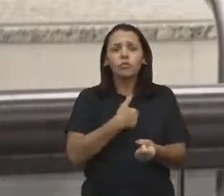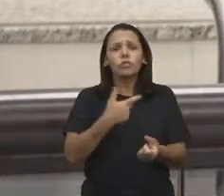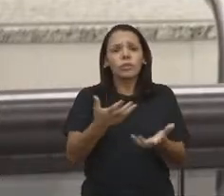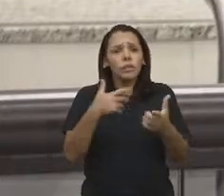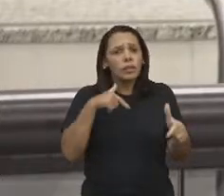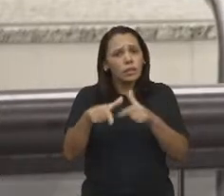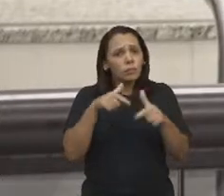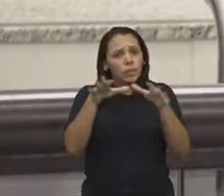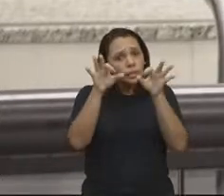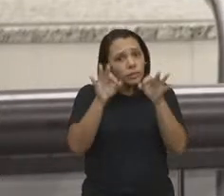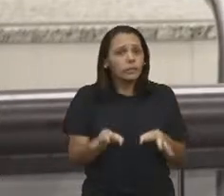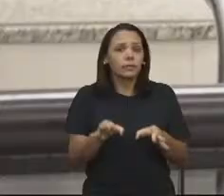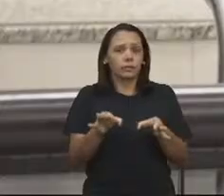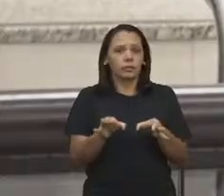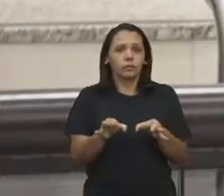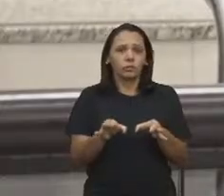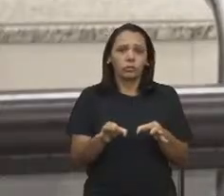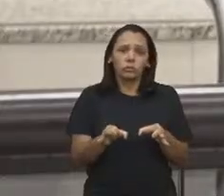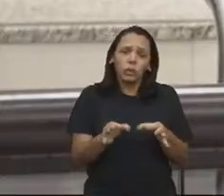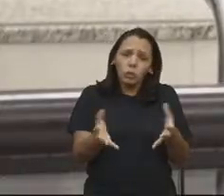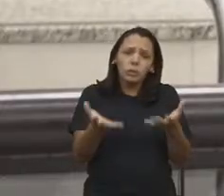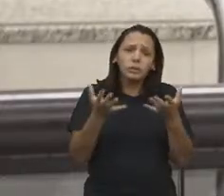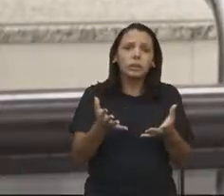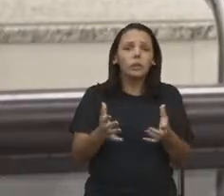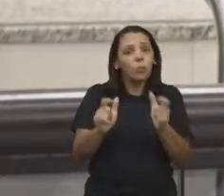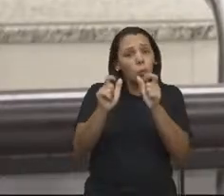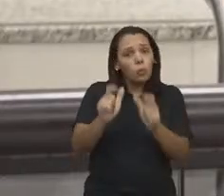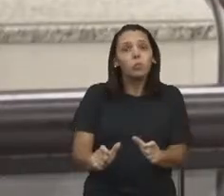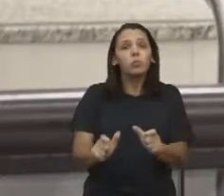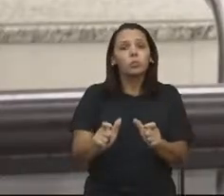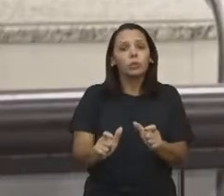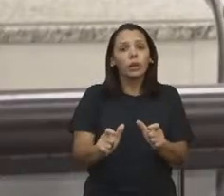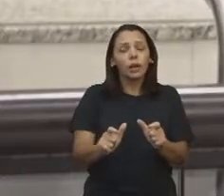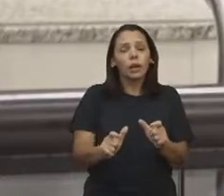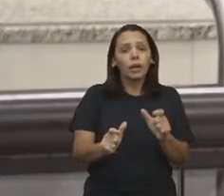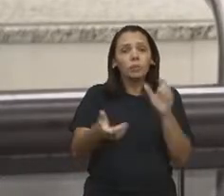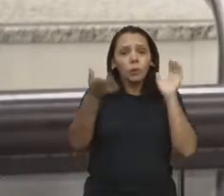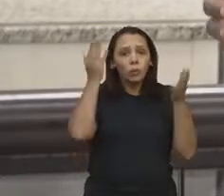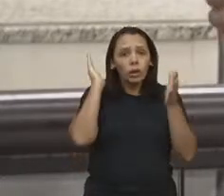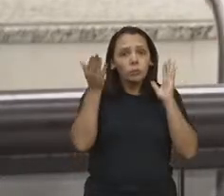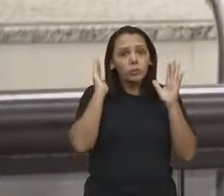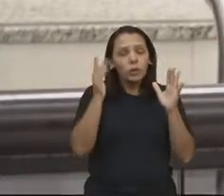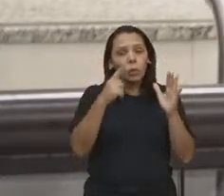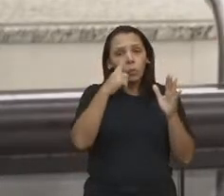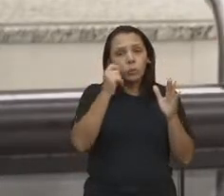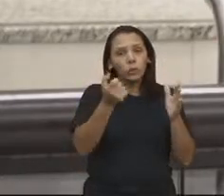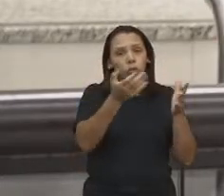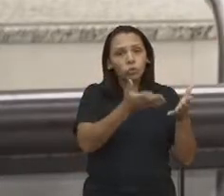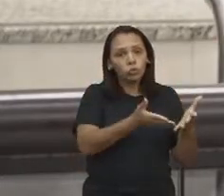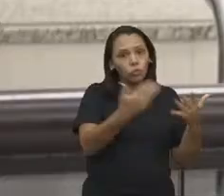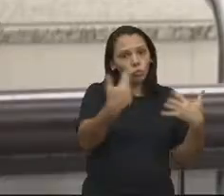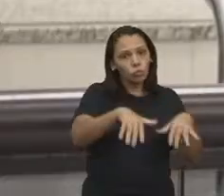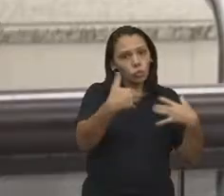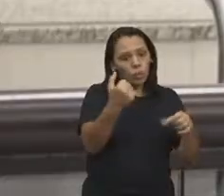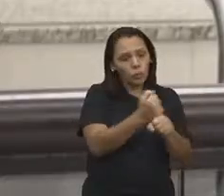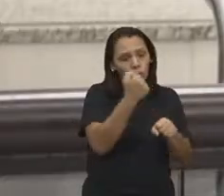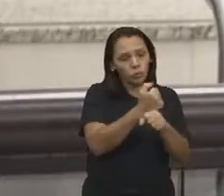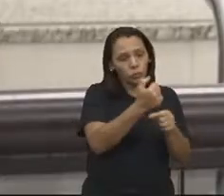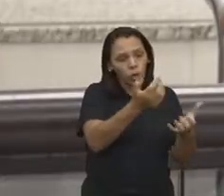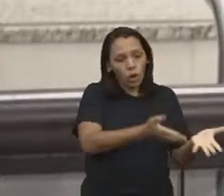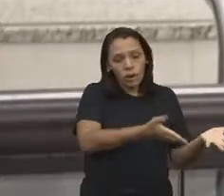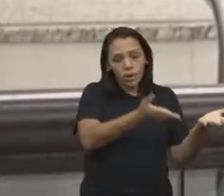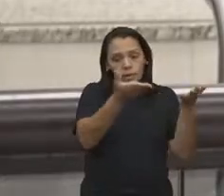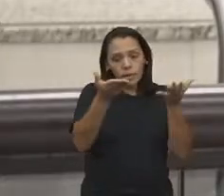vocês também, certo? É isso aí que a gente quer, um espaço para que a gente pegue o nosso caminhão com um resíduo e vá lá, descarta